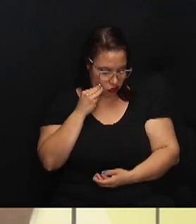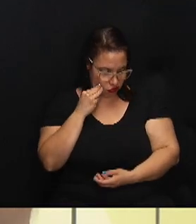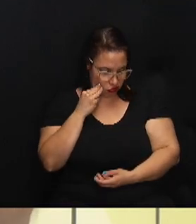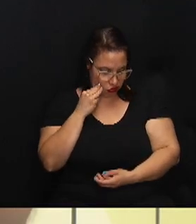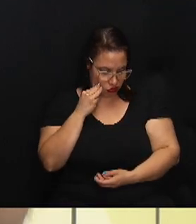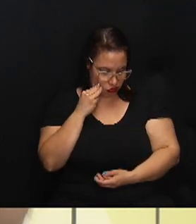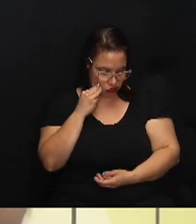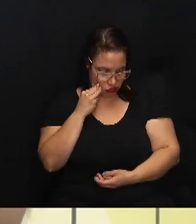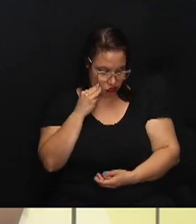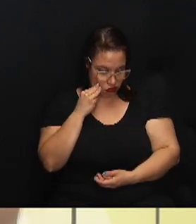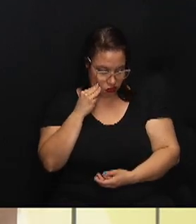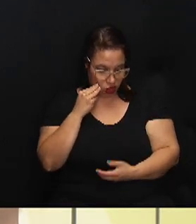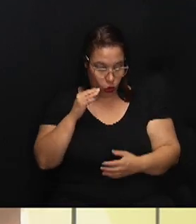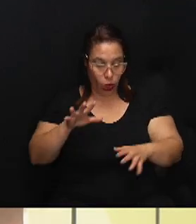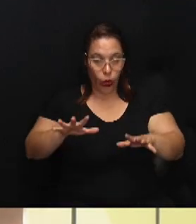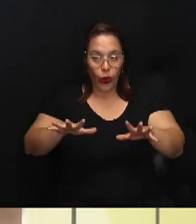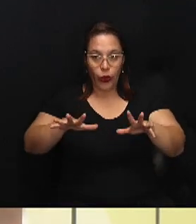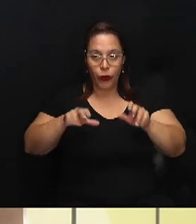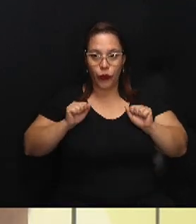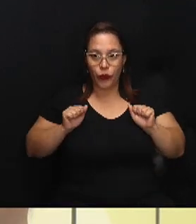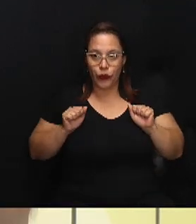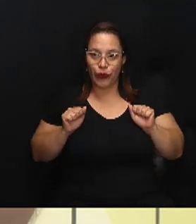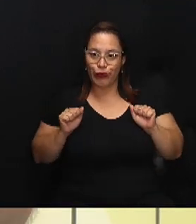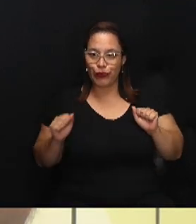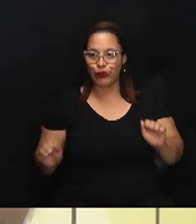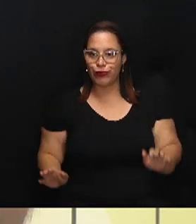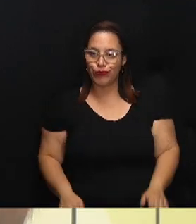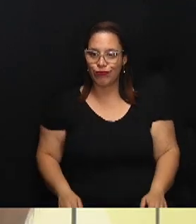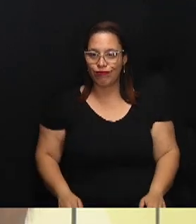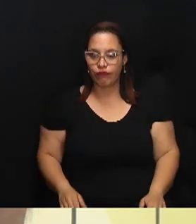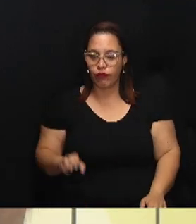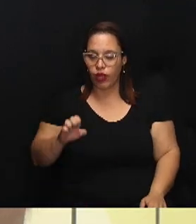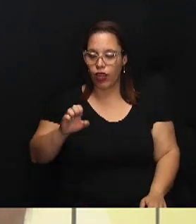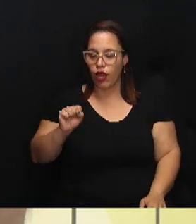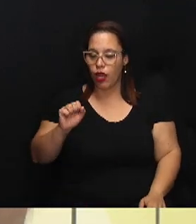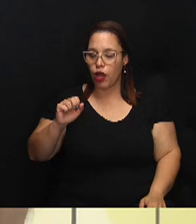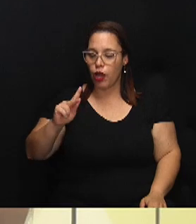gente vira uma esponja, né, para absorver esse tipo de coisa. E acaba